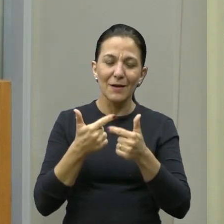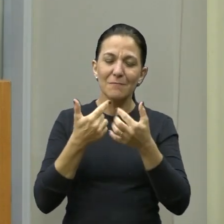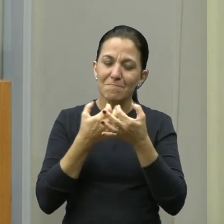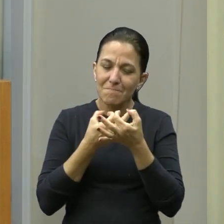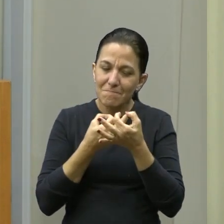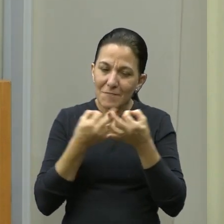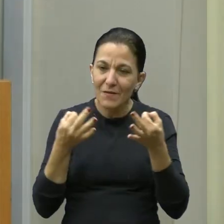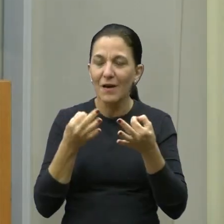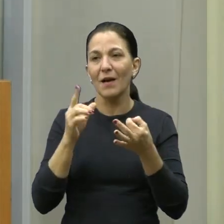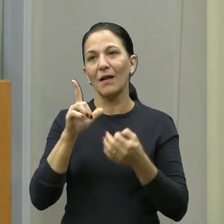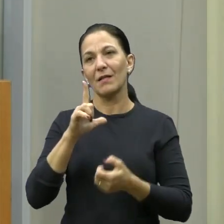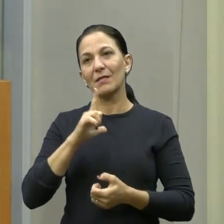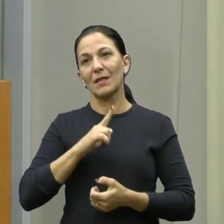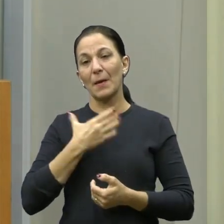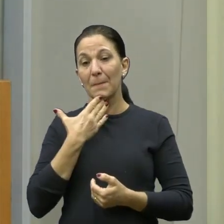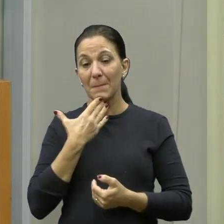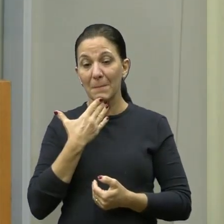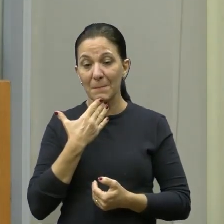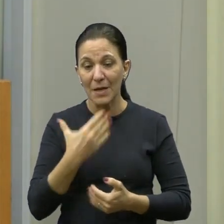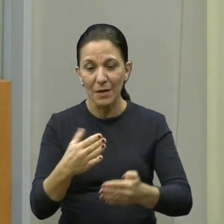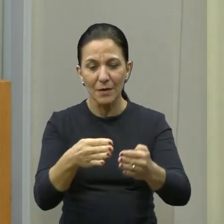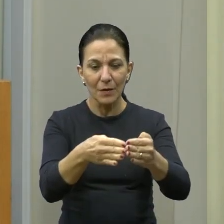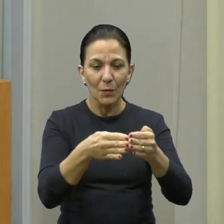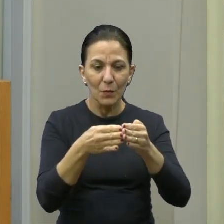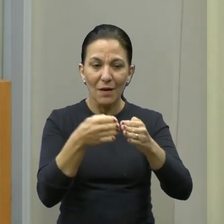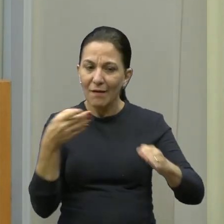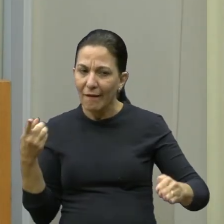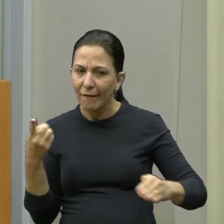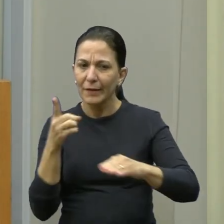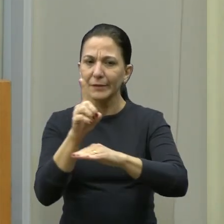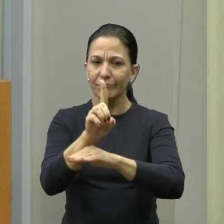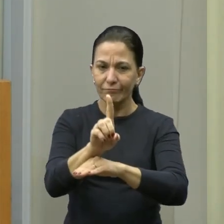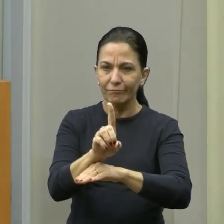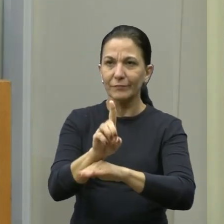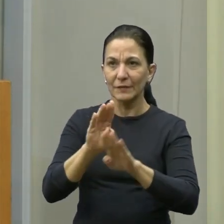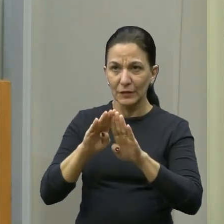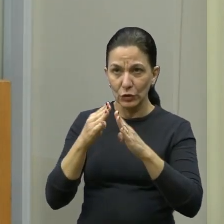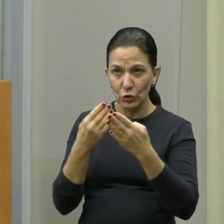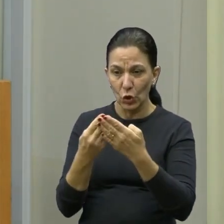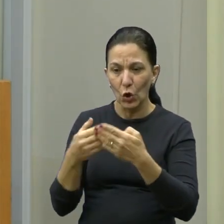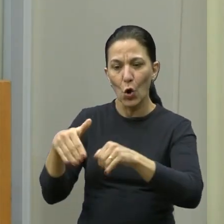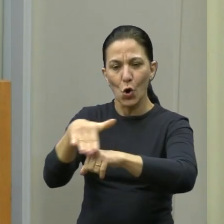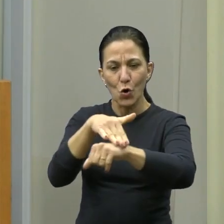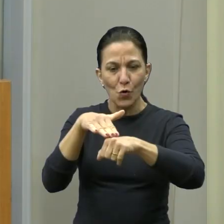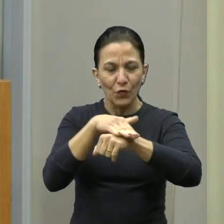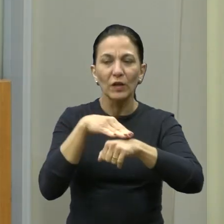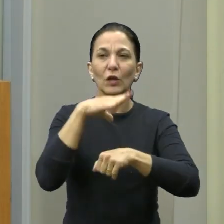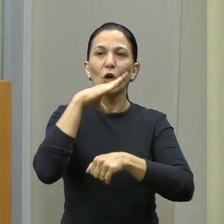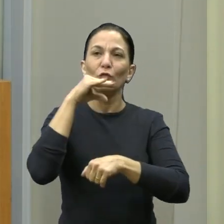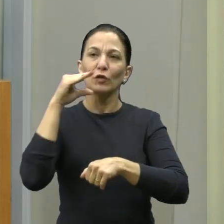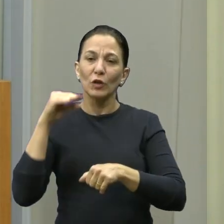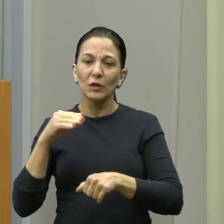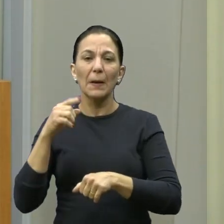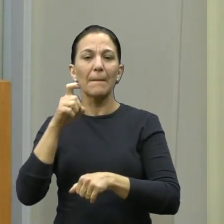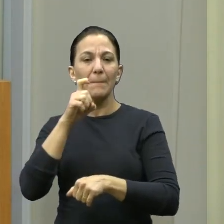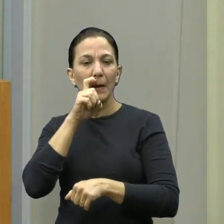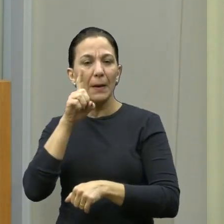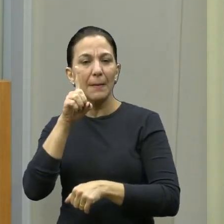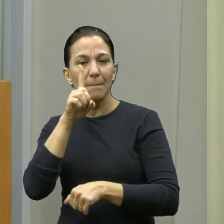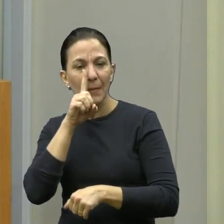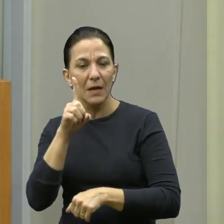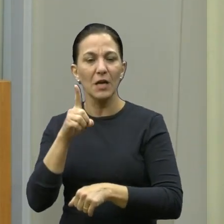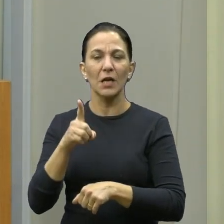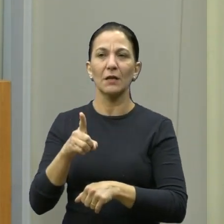Integral. Então, isso aqui é realmente um apelo. Vá ao Gilda Integral, converse com os funcionários, converse com as mães,